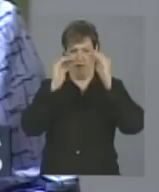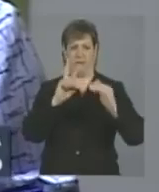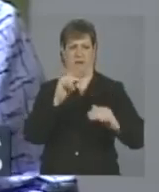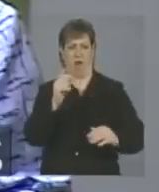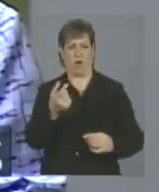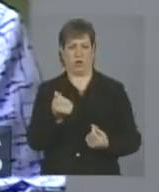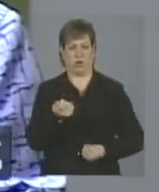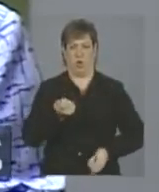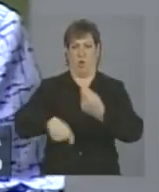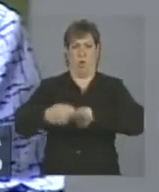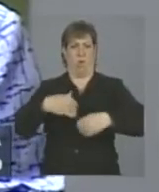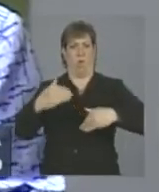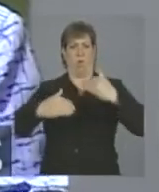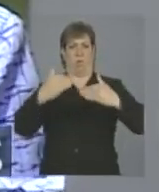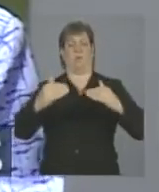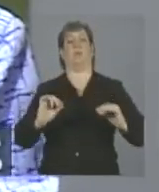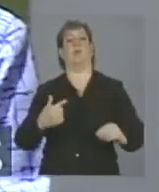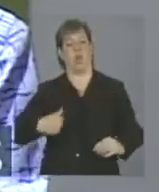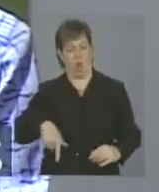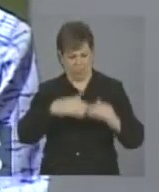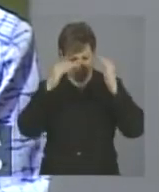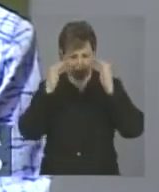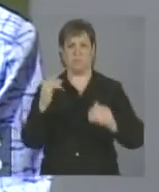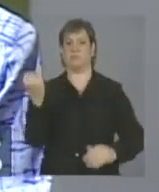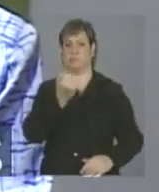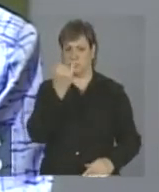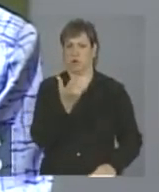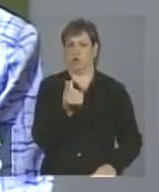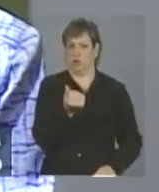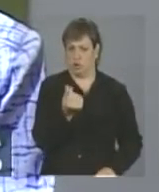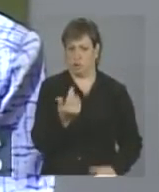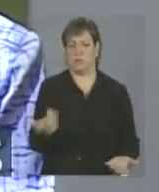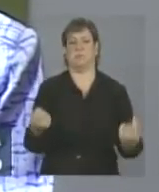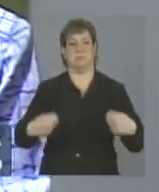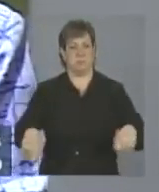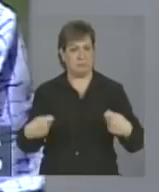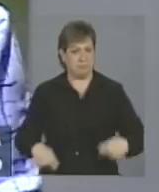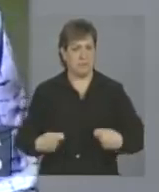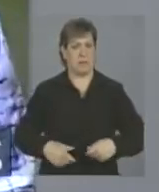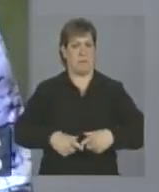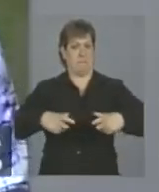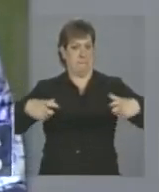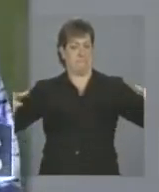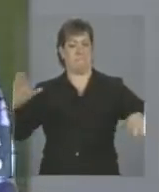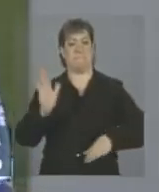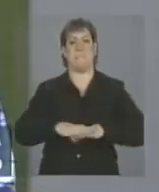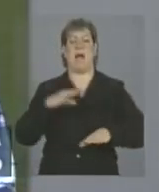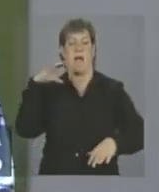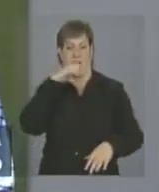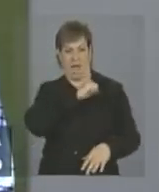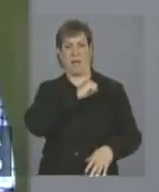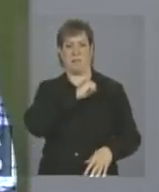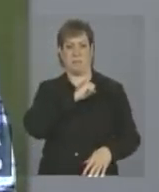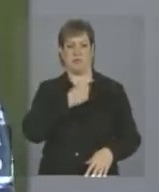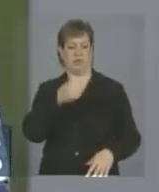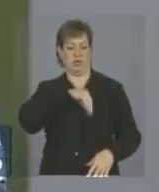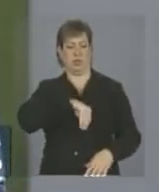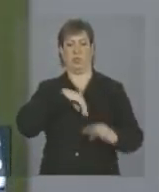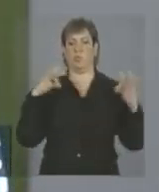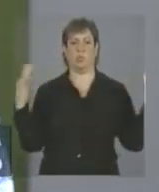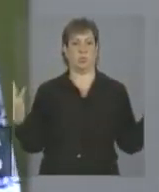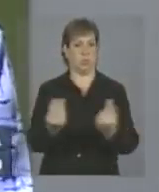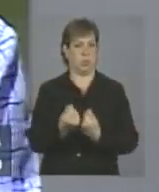econômico. Valorizamos, sim, até porque precisamos dele. Precisamos de crescer mais rápido para poder distribuir